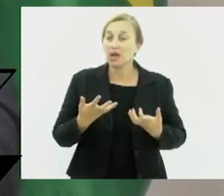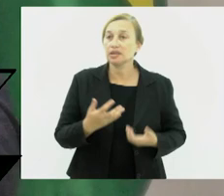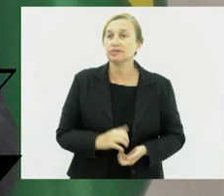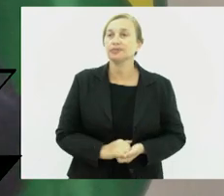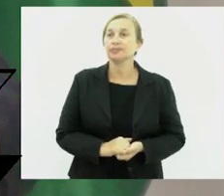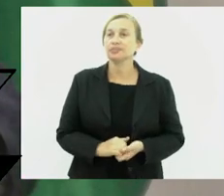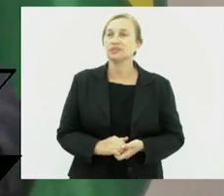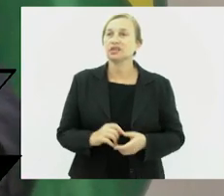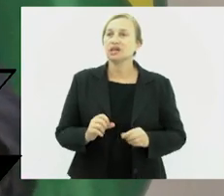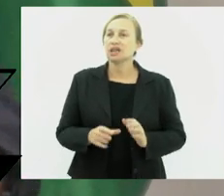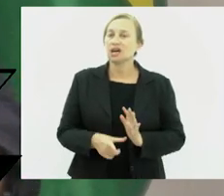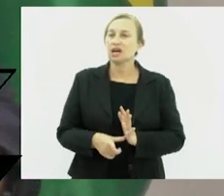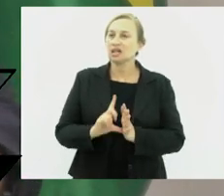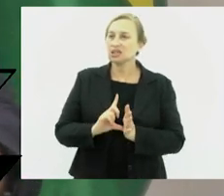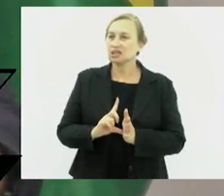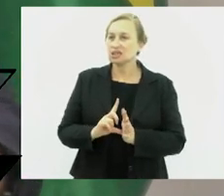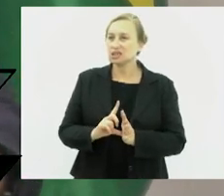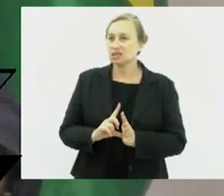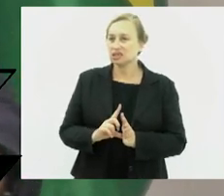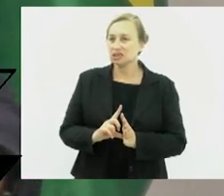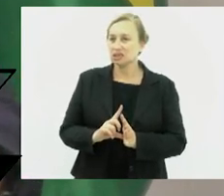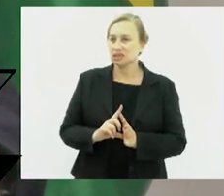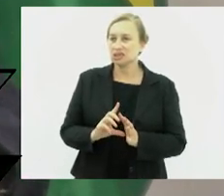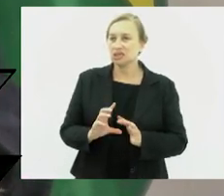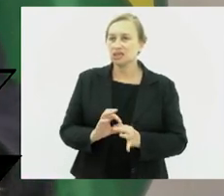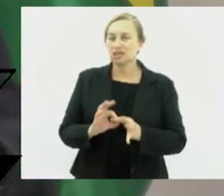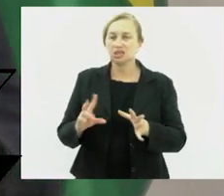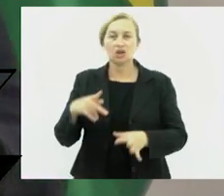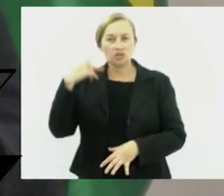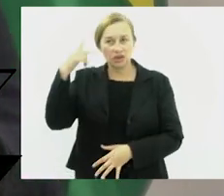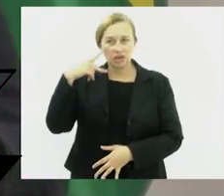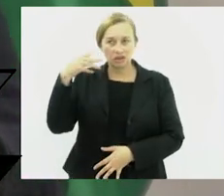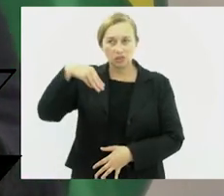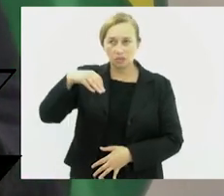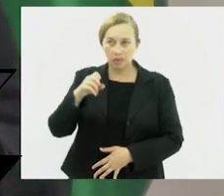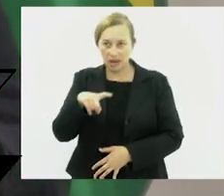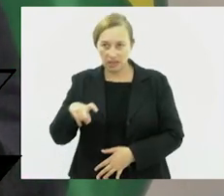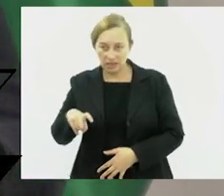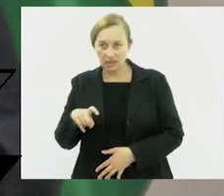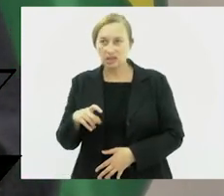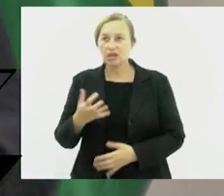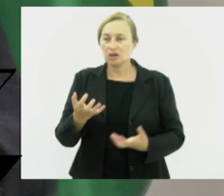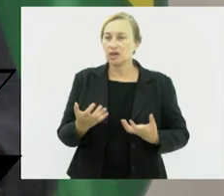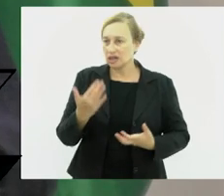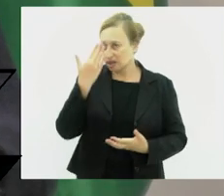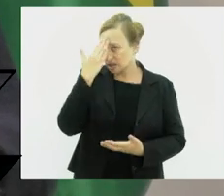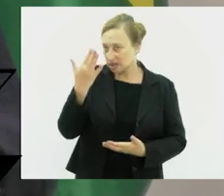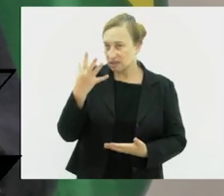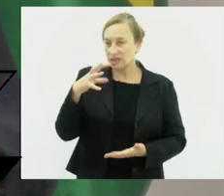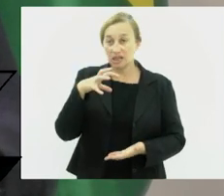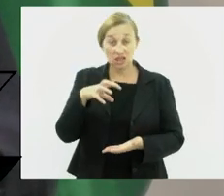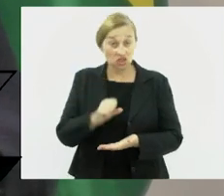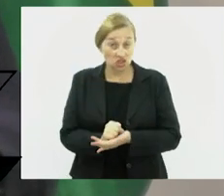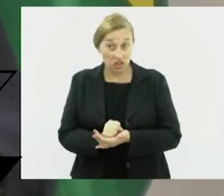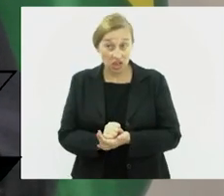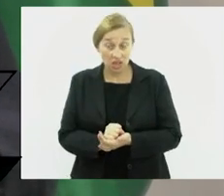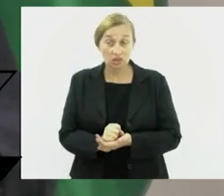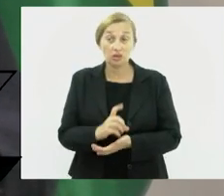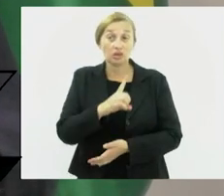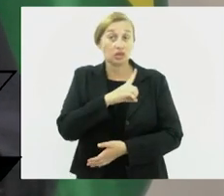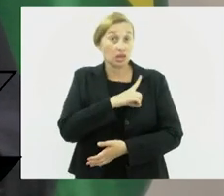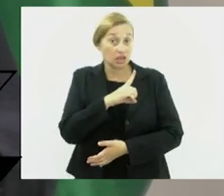antes de passar a palavra para o vereador Daniel Marques, eu quero aqui agradecer, deixar registrado ao